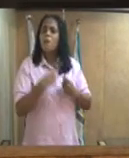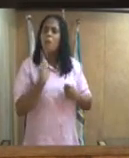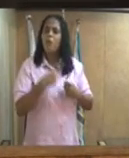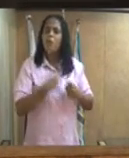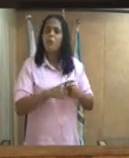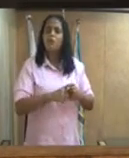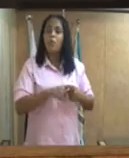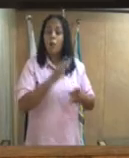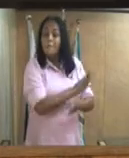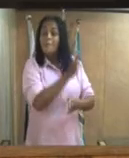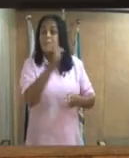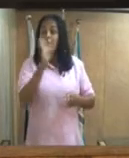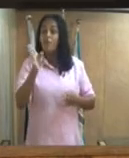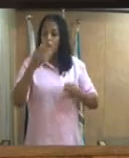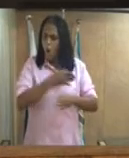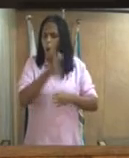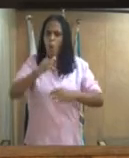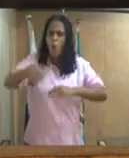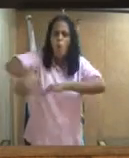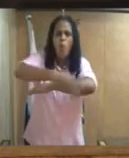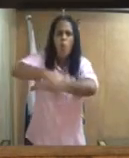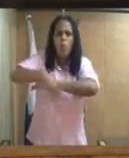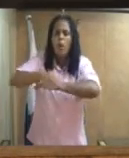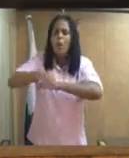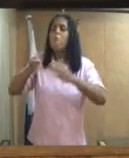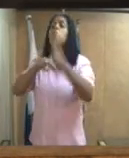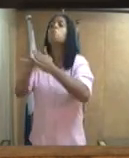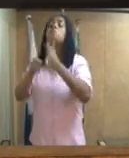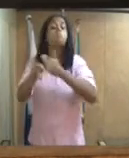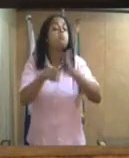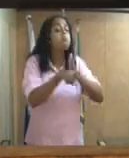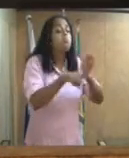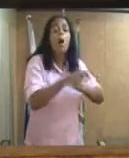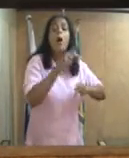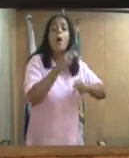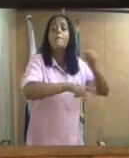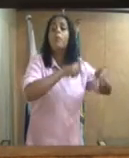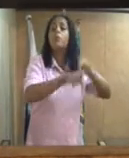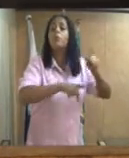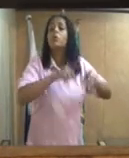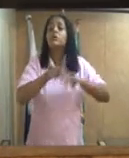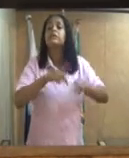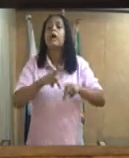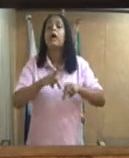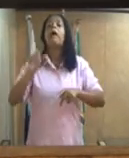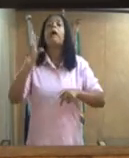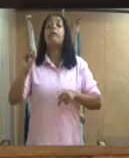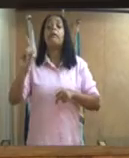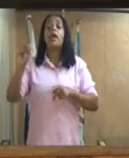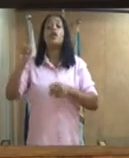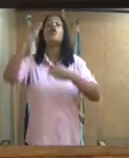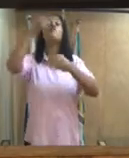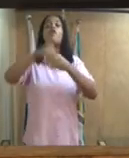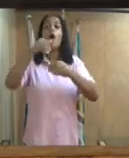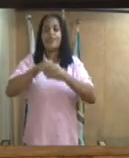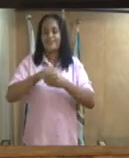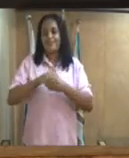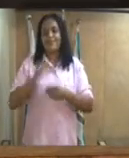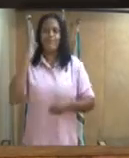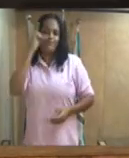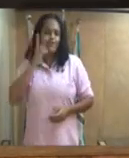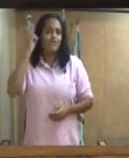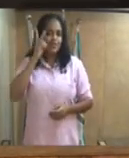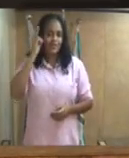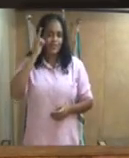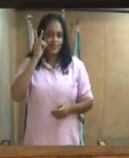as ruas perguntar à população, que é quem vota nos vereadores, se a